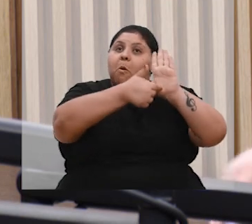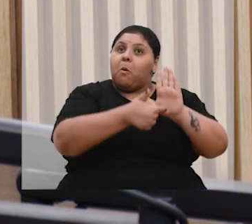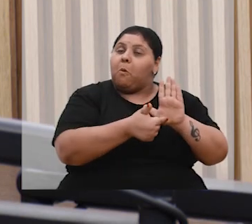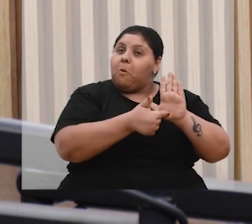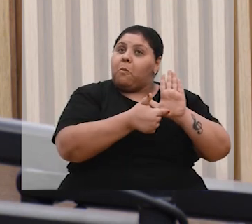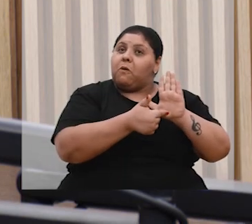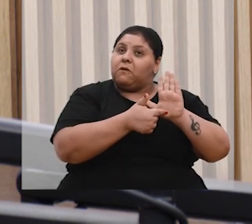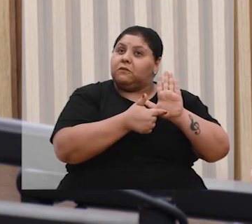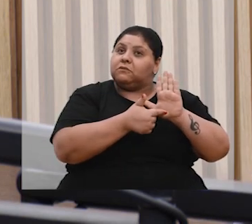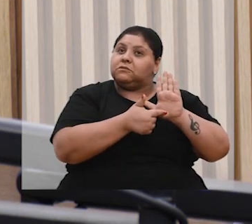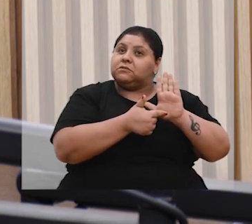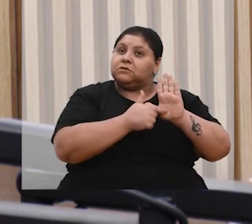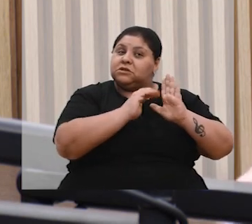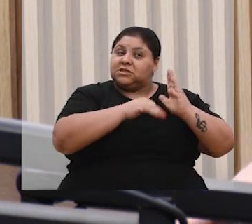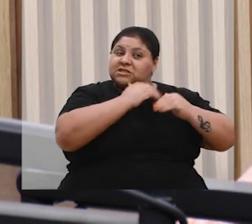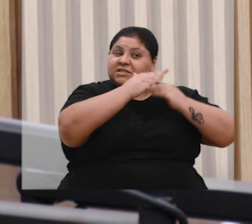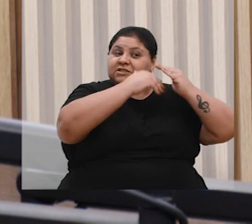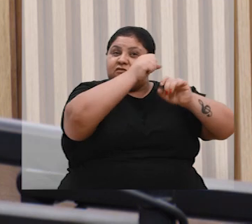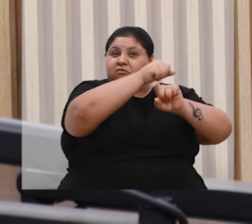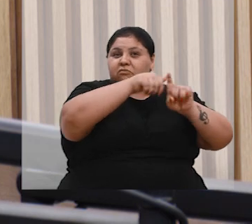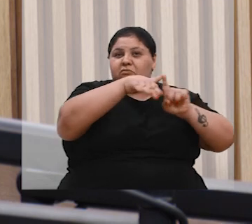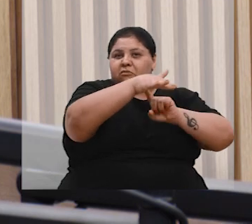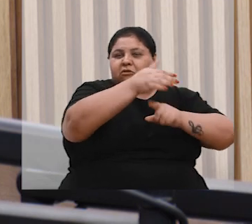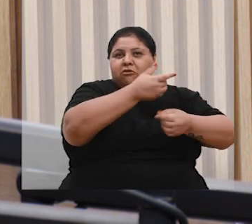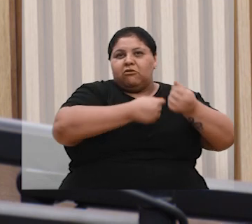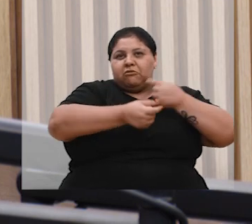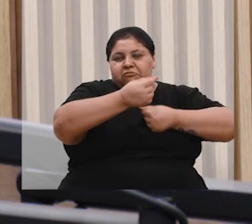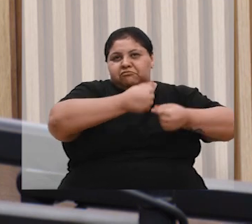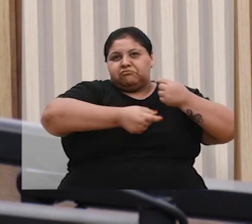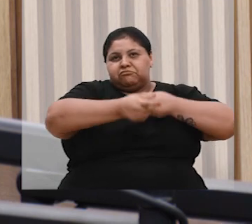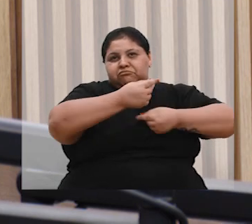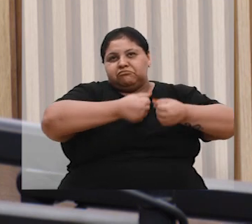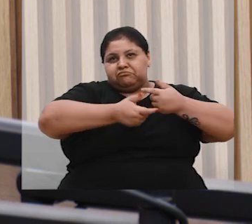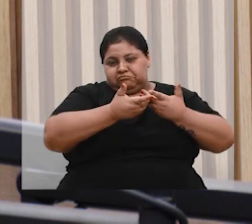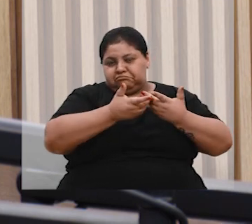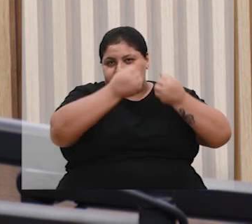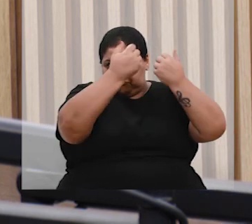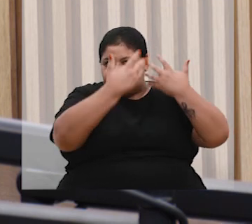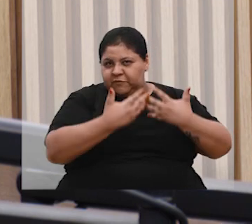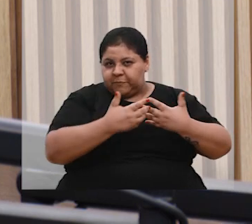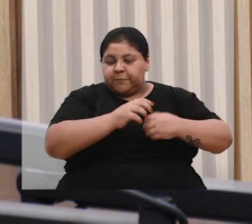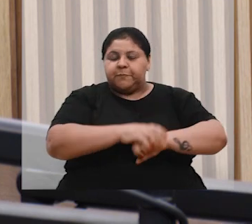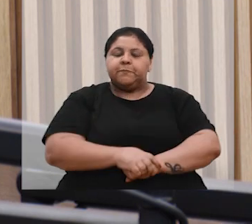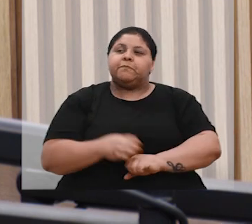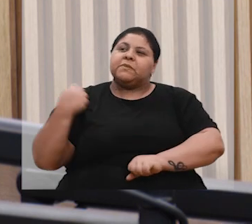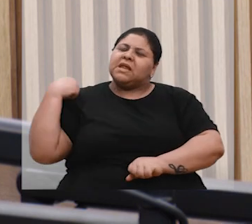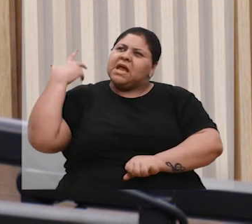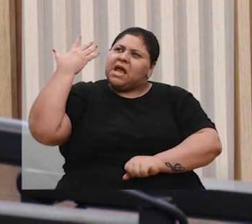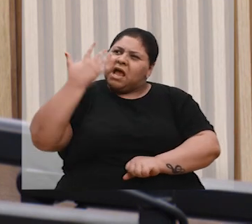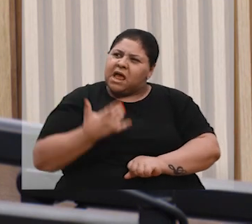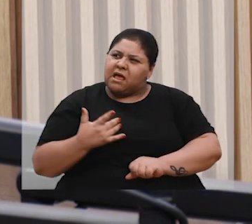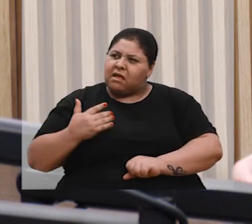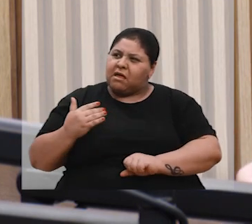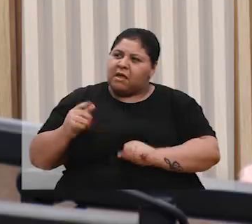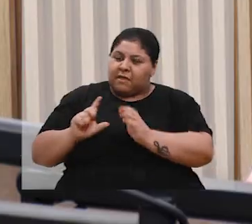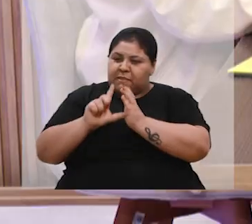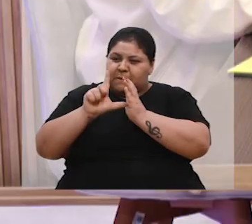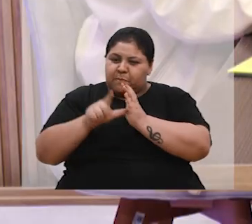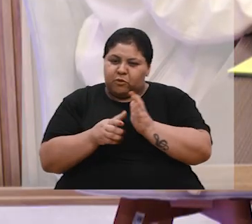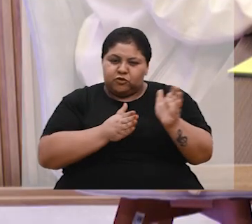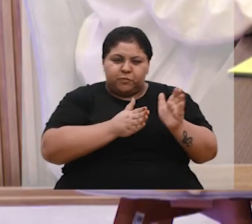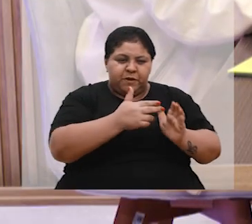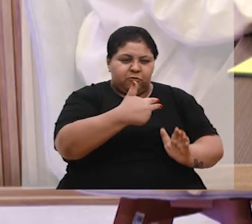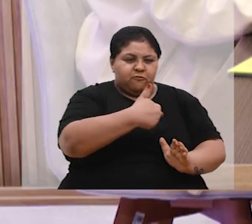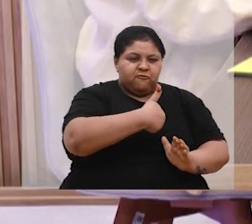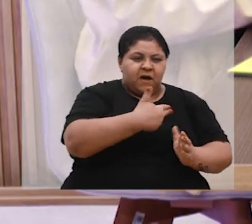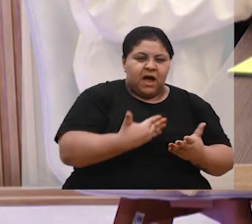esse desenvolvimento social e econômico que tu colocou, né? E ao longo dessa evolução, assim, pós-Era Vargas, pós-período